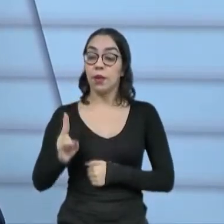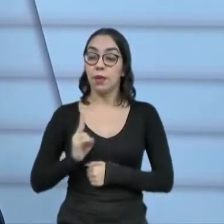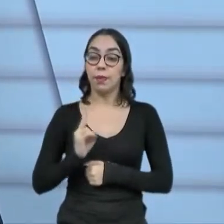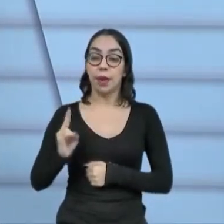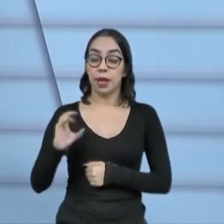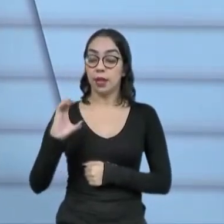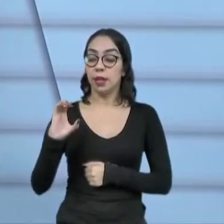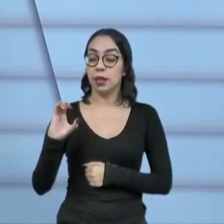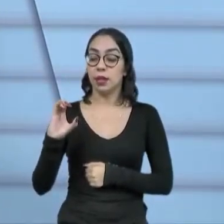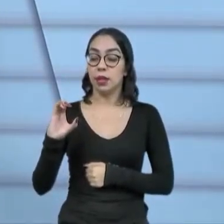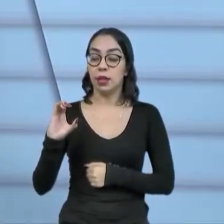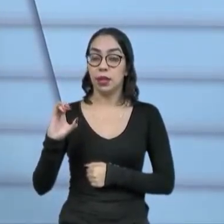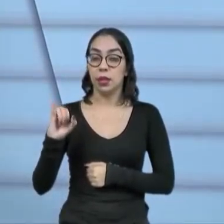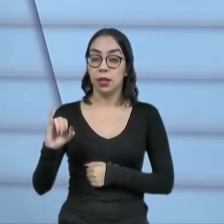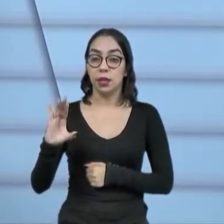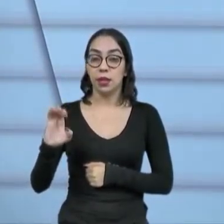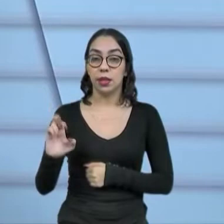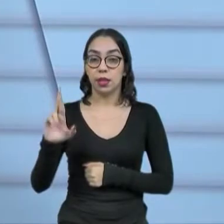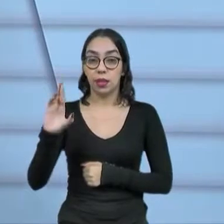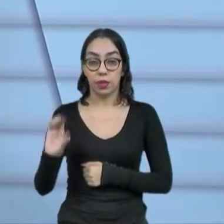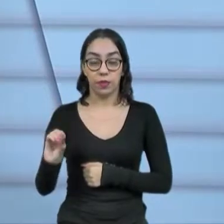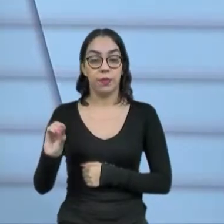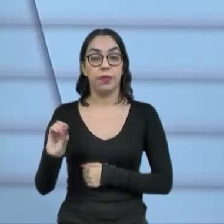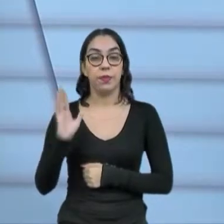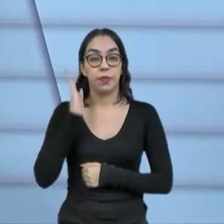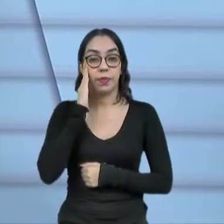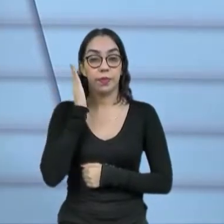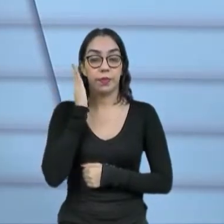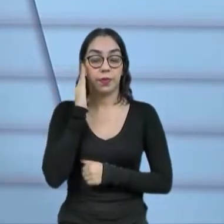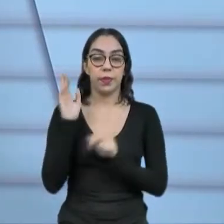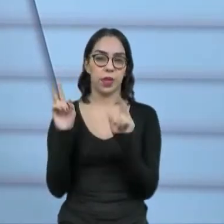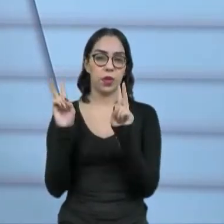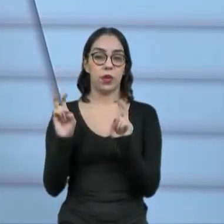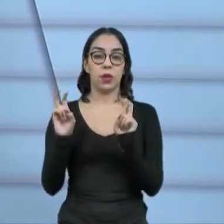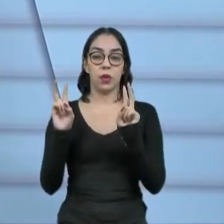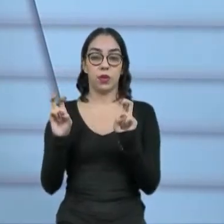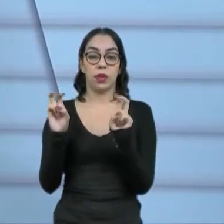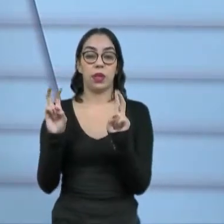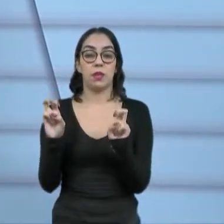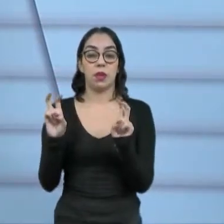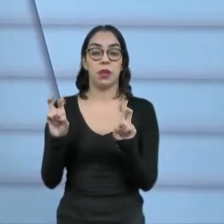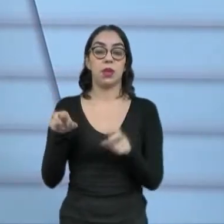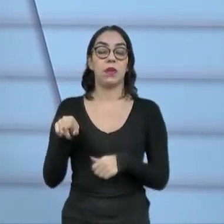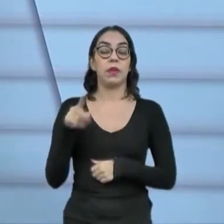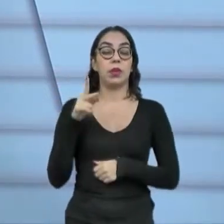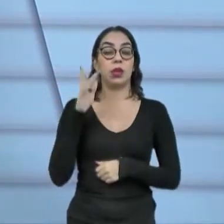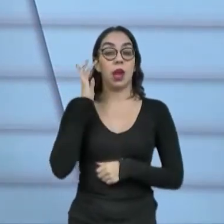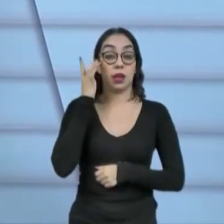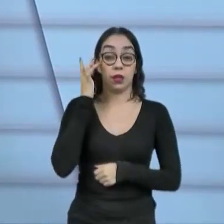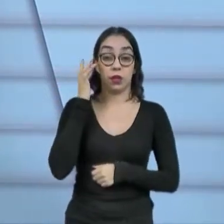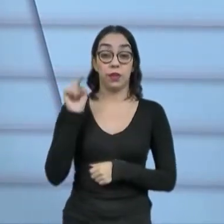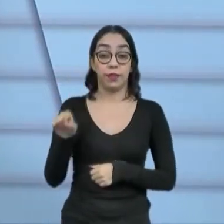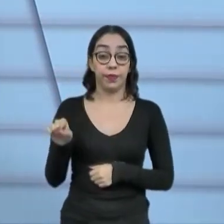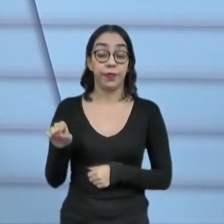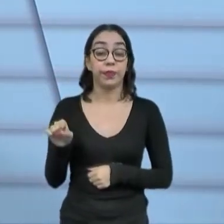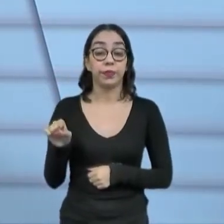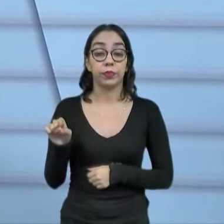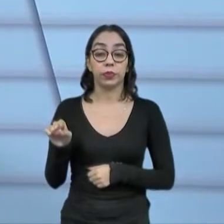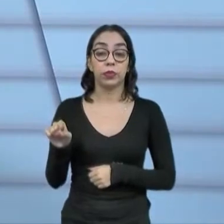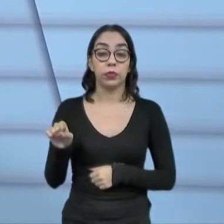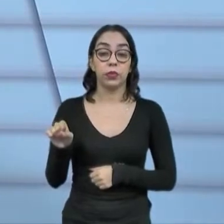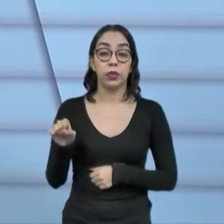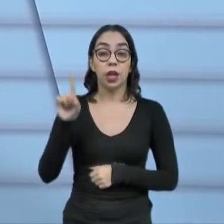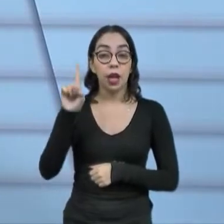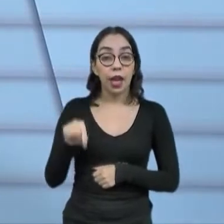passo. Eu vou fazer uma pergunta direta para a gente começar o assunto do Padre Cícero. Para você, o Padre Cícero